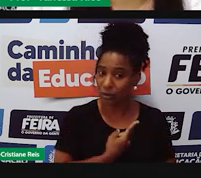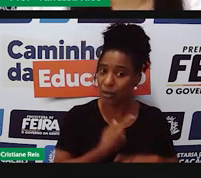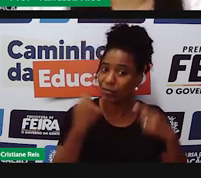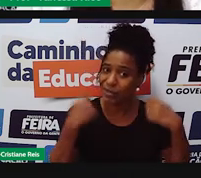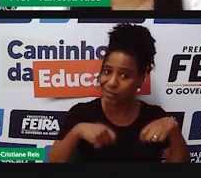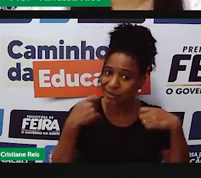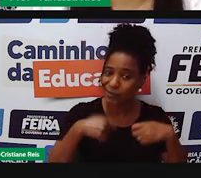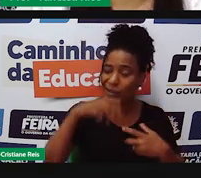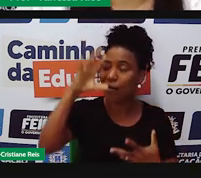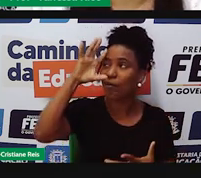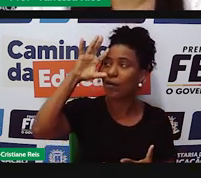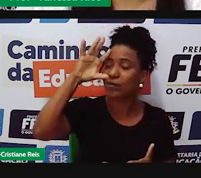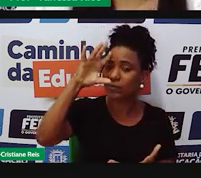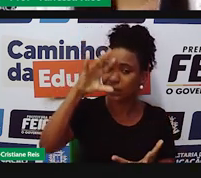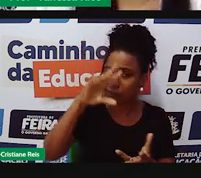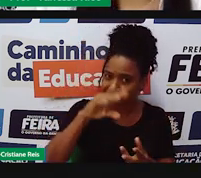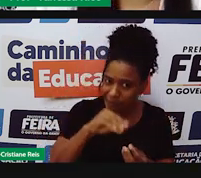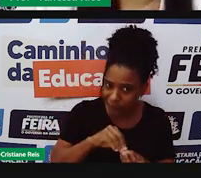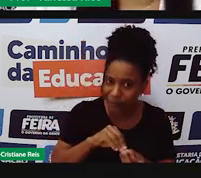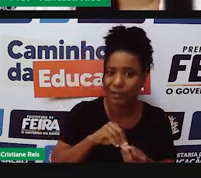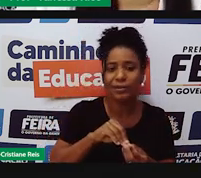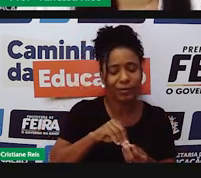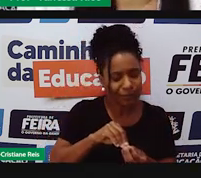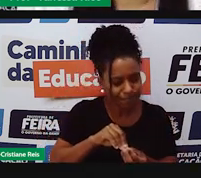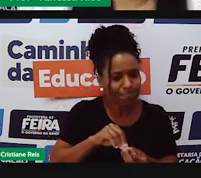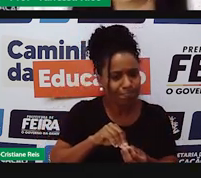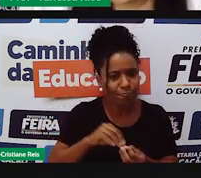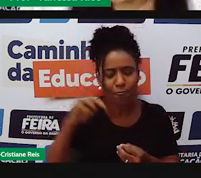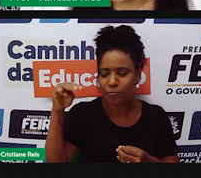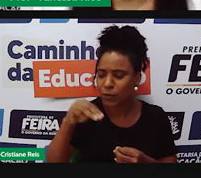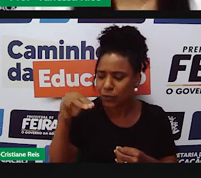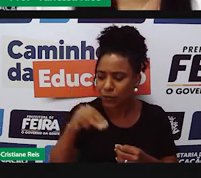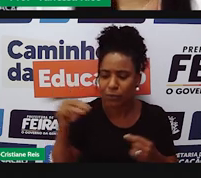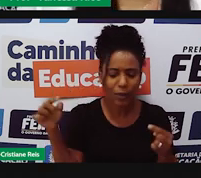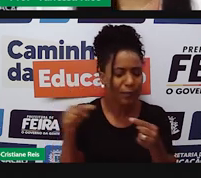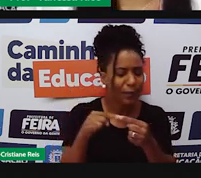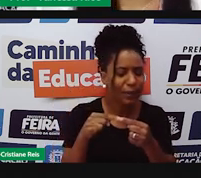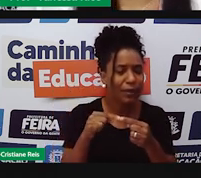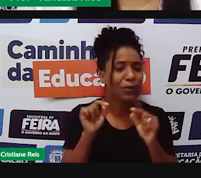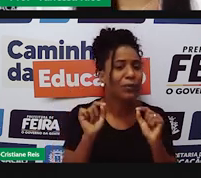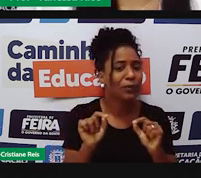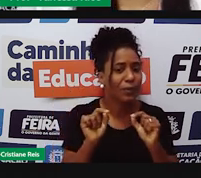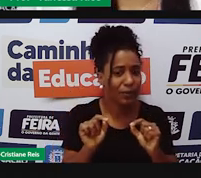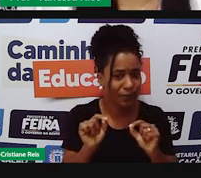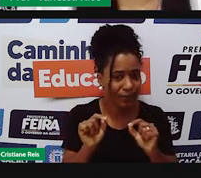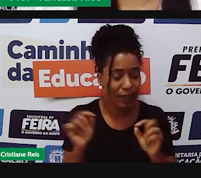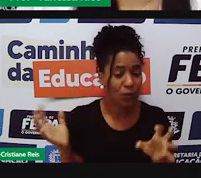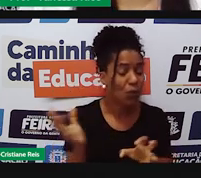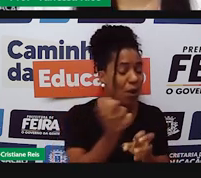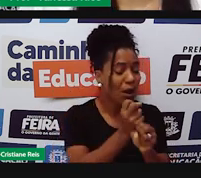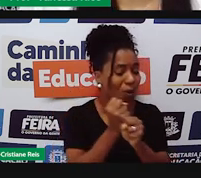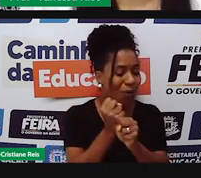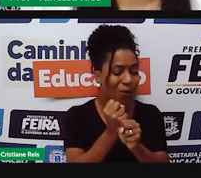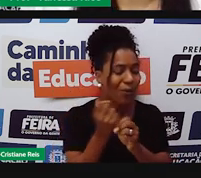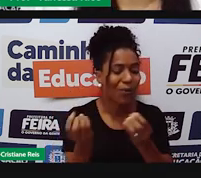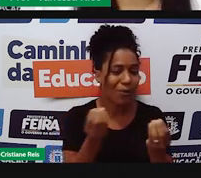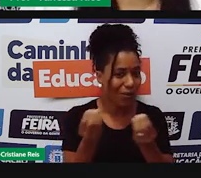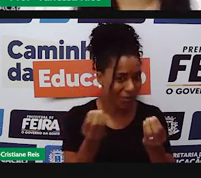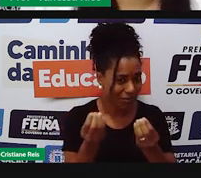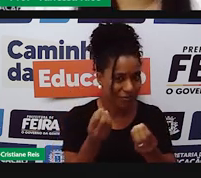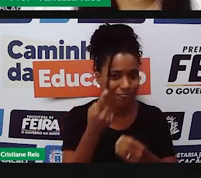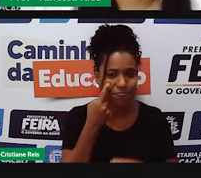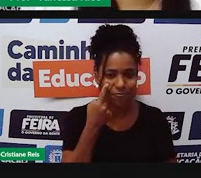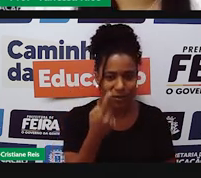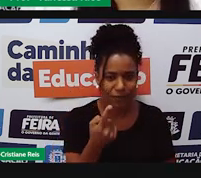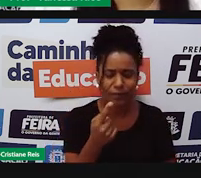ó, qual a composição em minutos dessas 3 horas. Como é o cálculo que a gente deve fazer? Uma